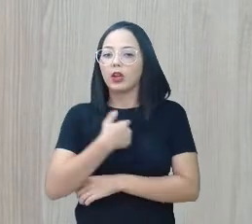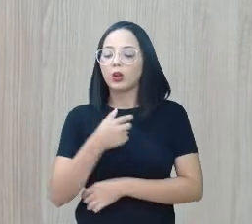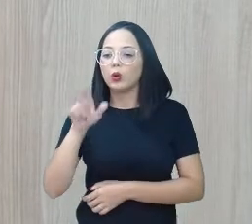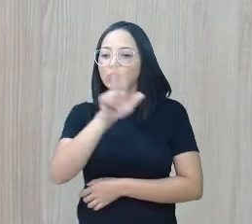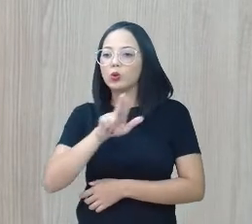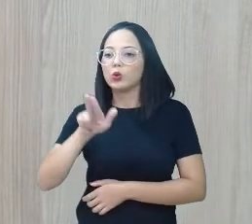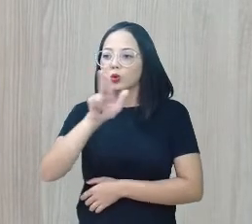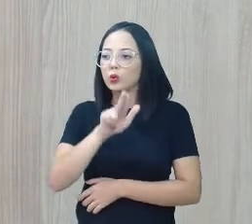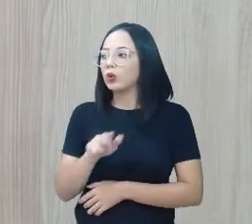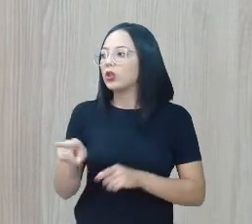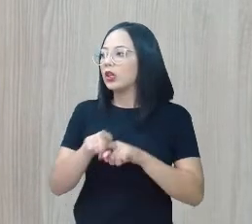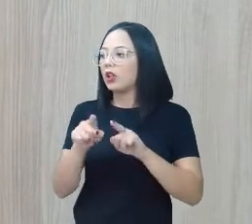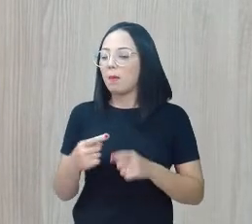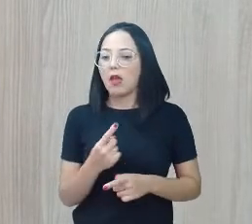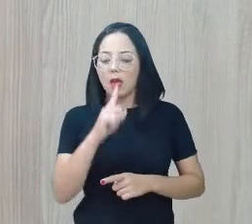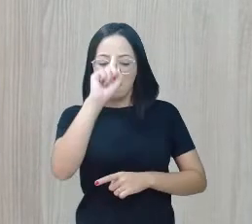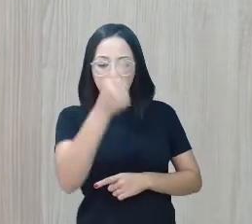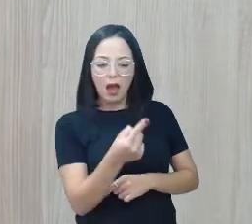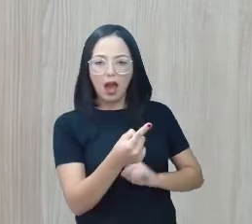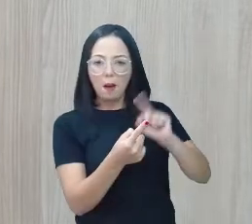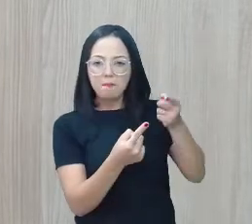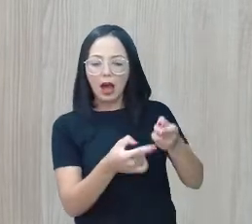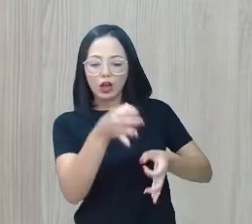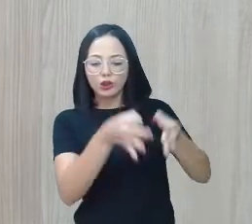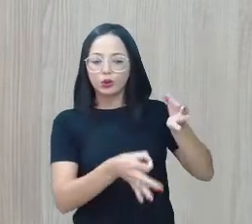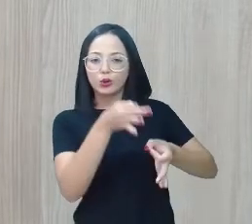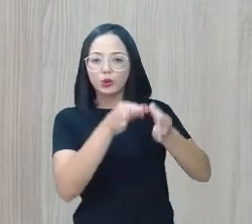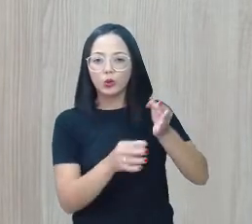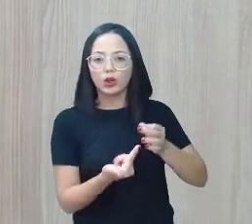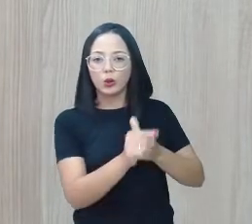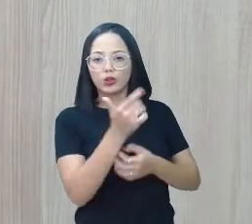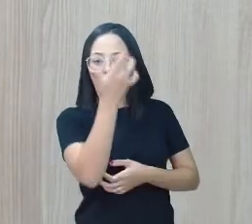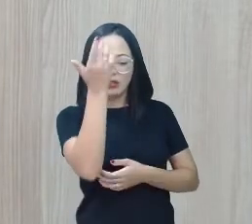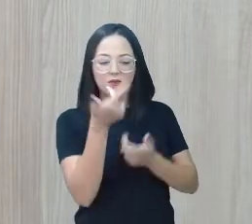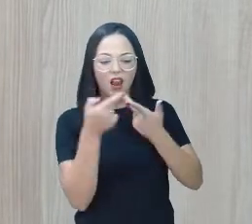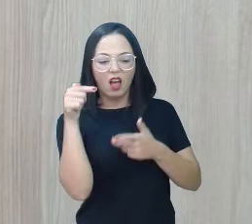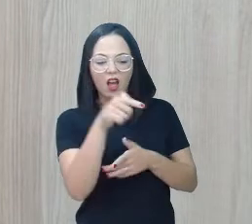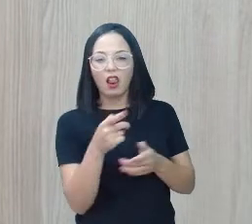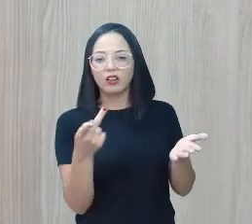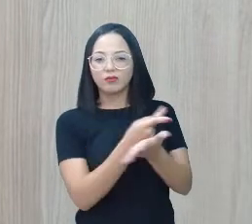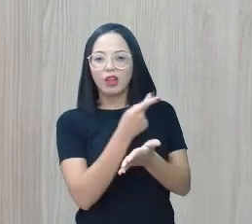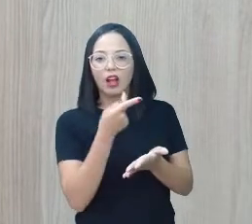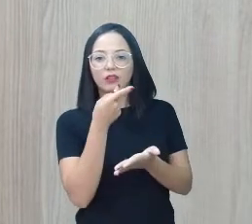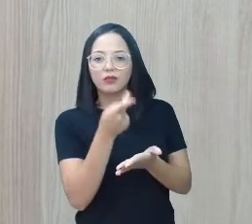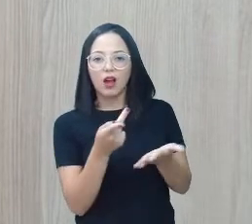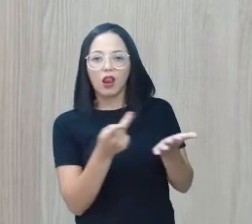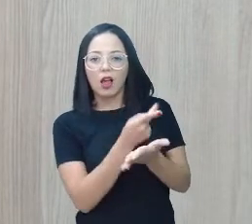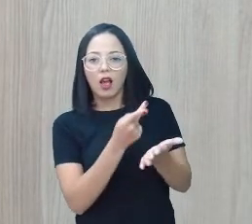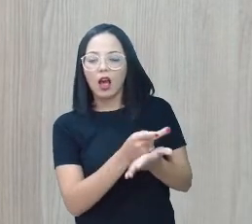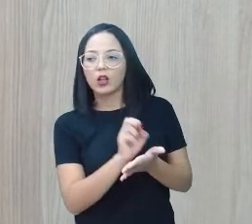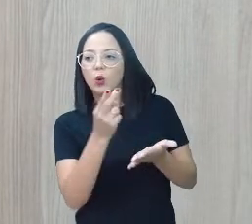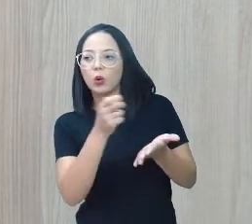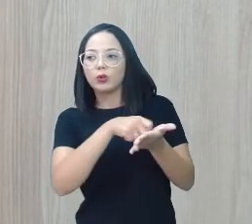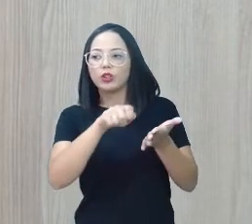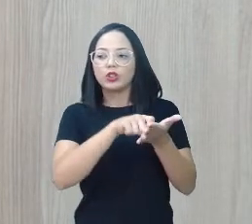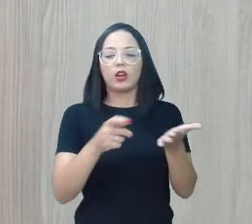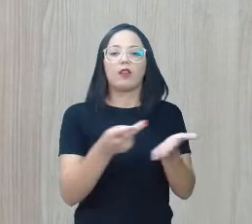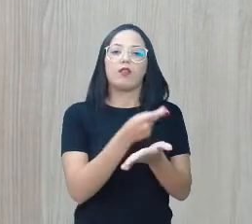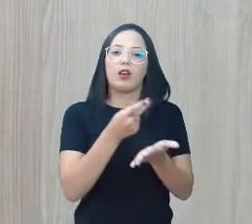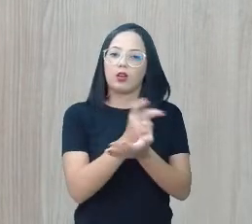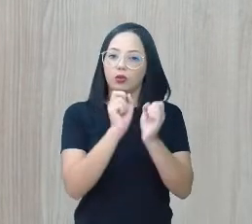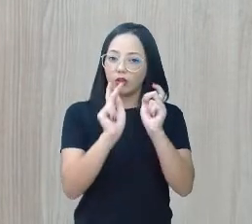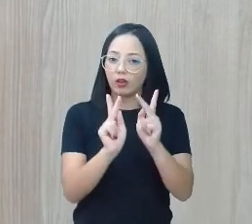use e aponte o nosso dedo em outra pessoa para dizer que ela fala errado ou que ela escreve errado, tá